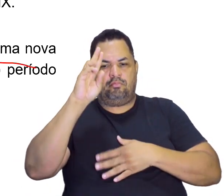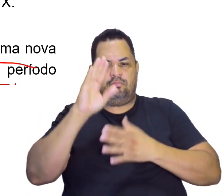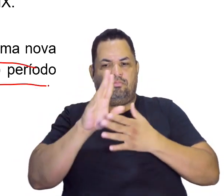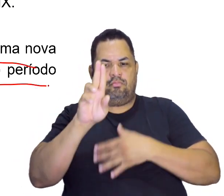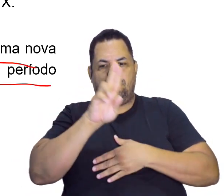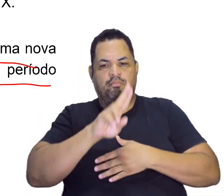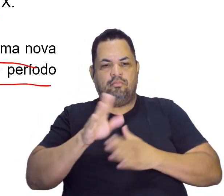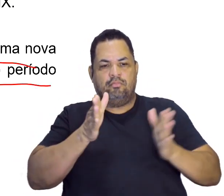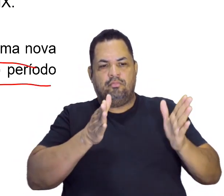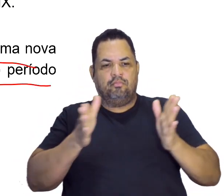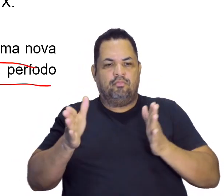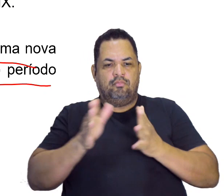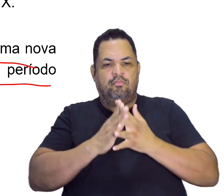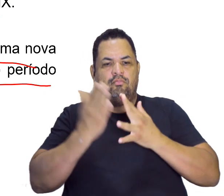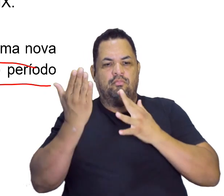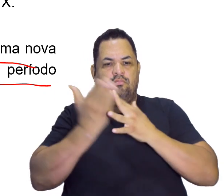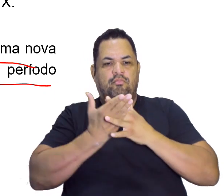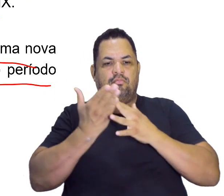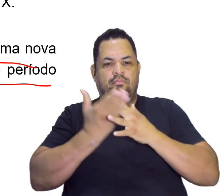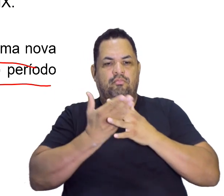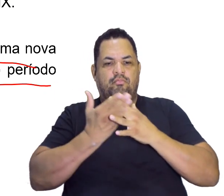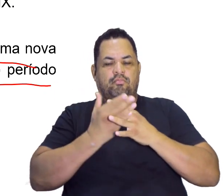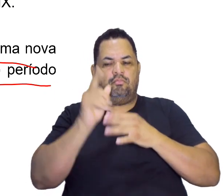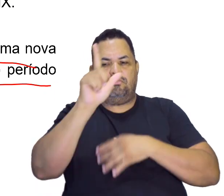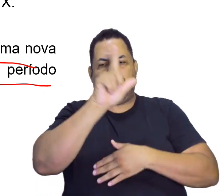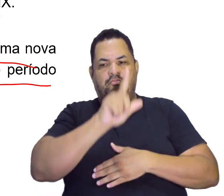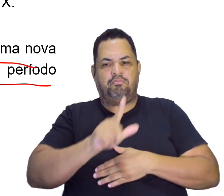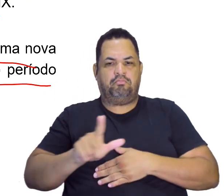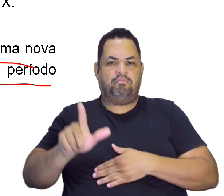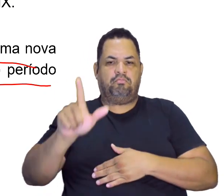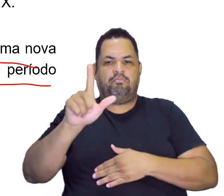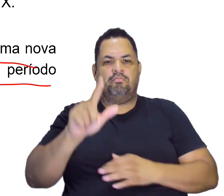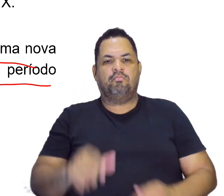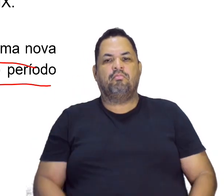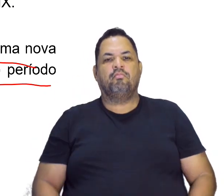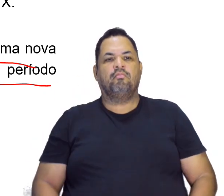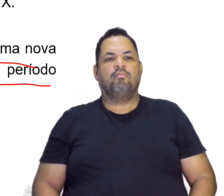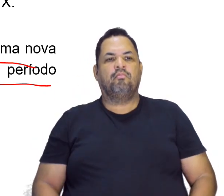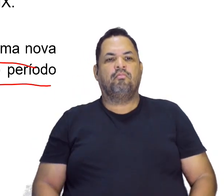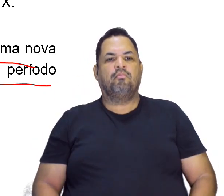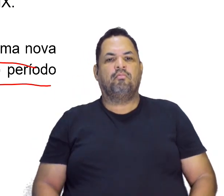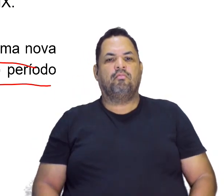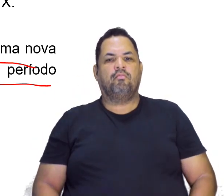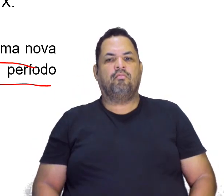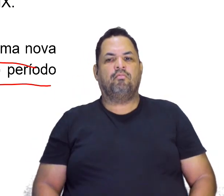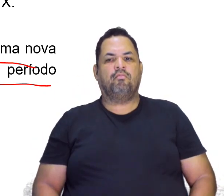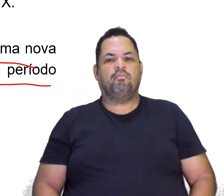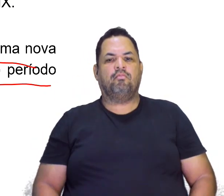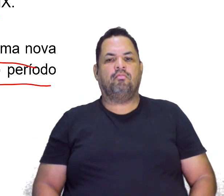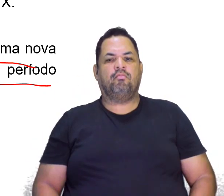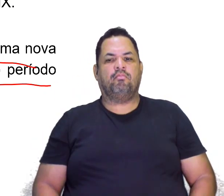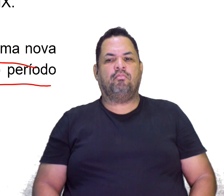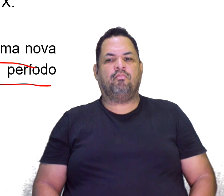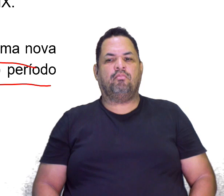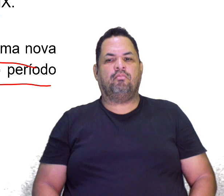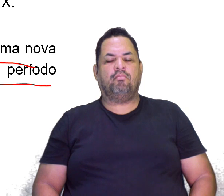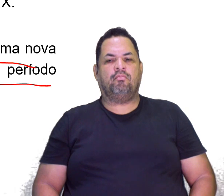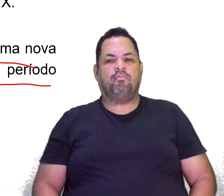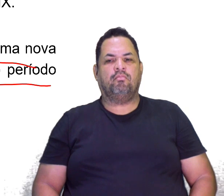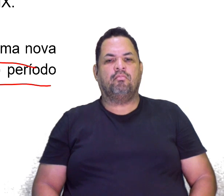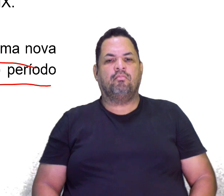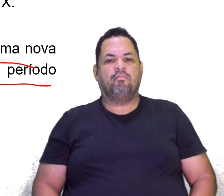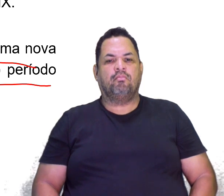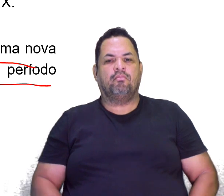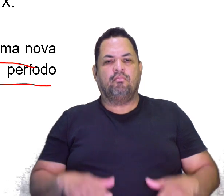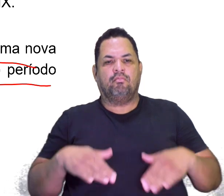aquela empregada no período barroco da nossa literatura. Então, tirando as fake news aí, nós